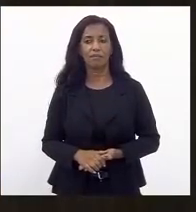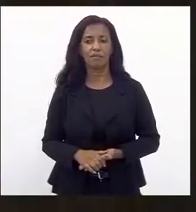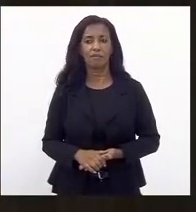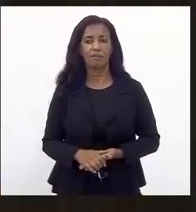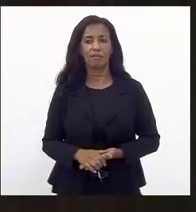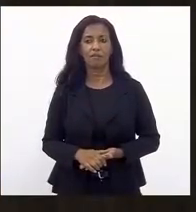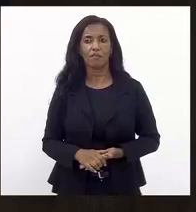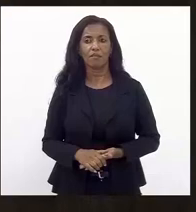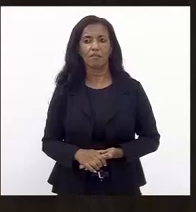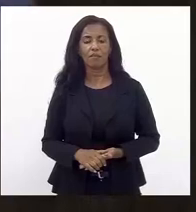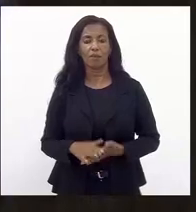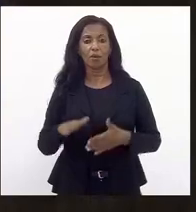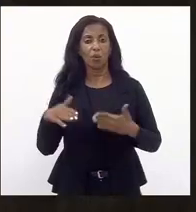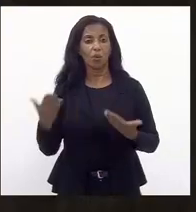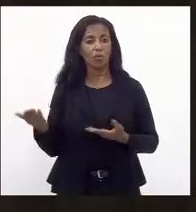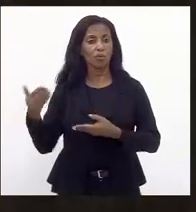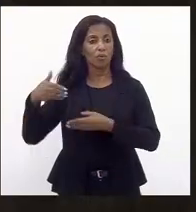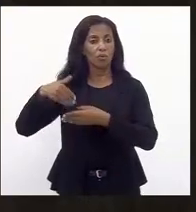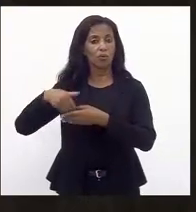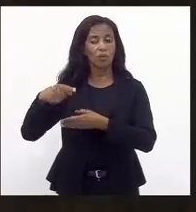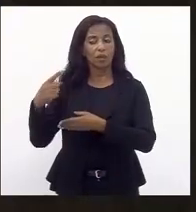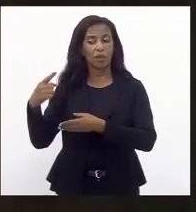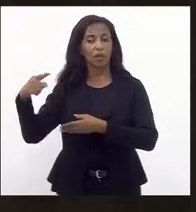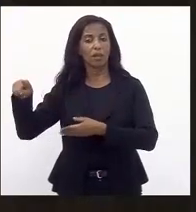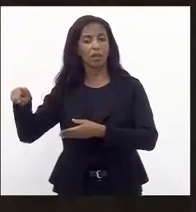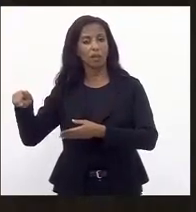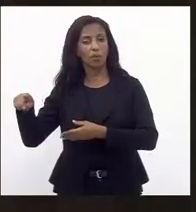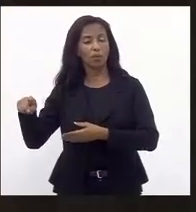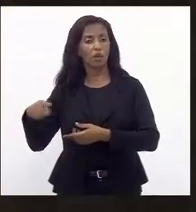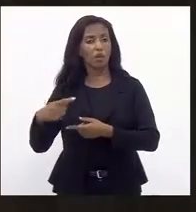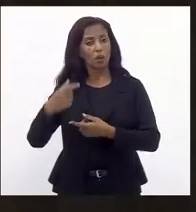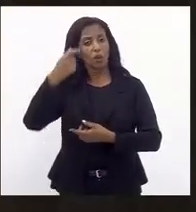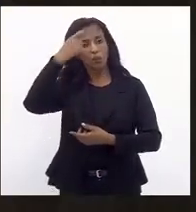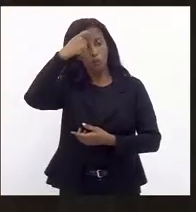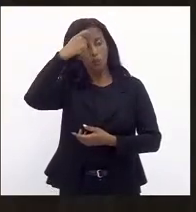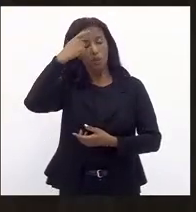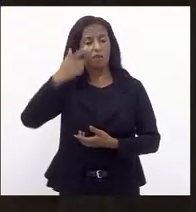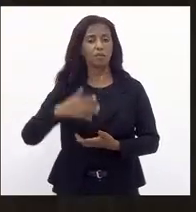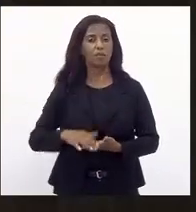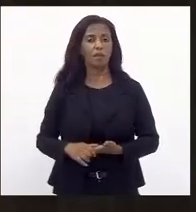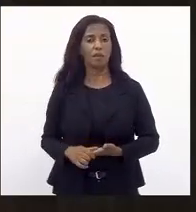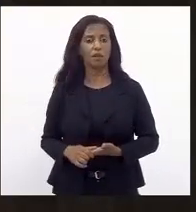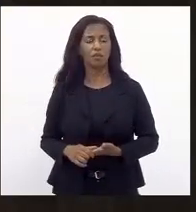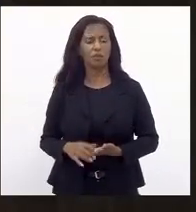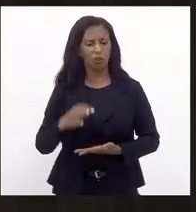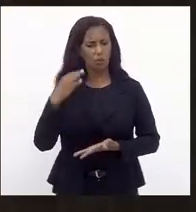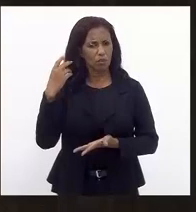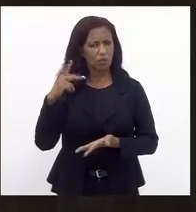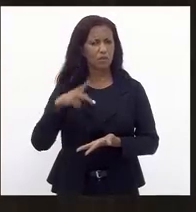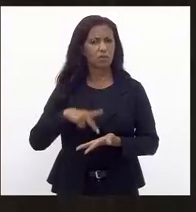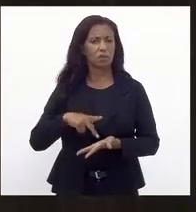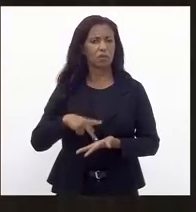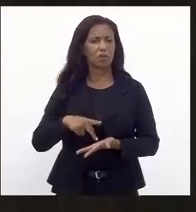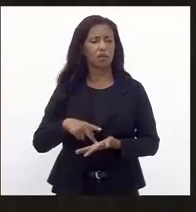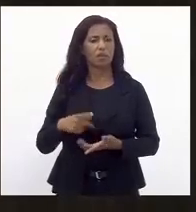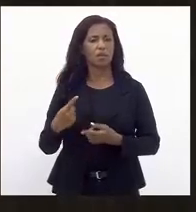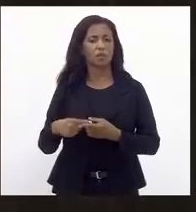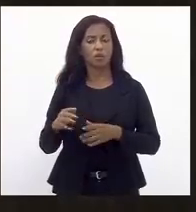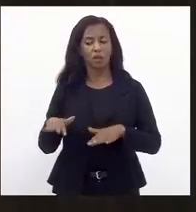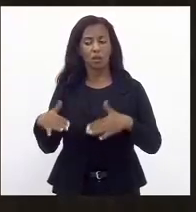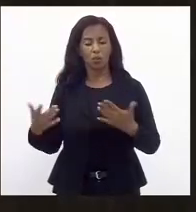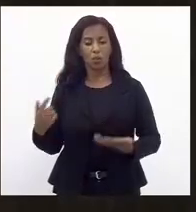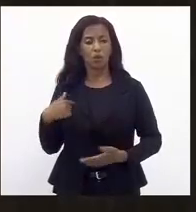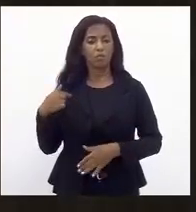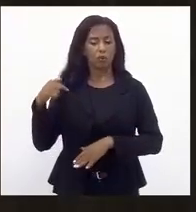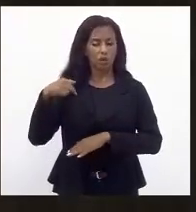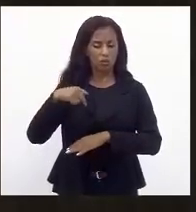quando eu voltei não eu vou e com conhecimento de causa e com muita convicção porque enquanto